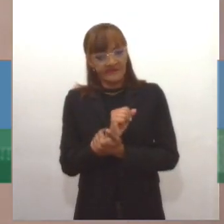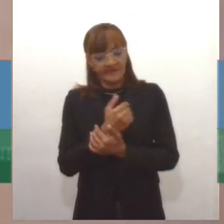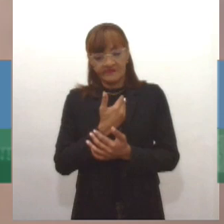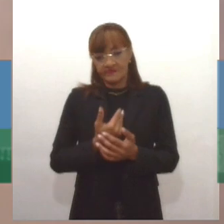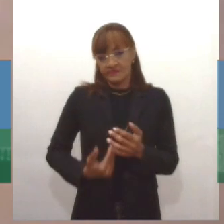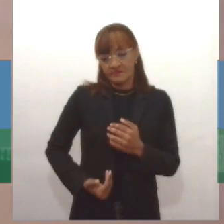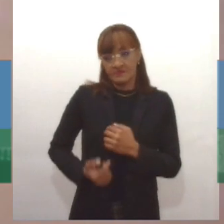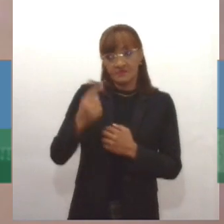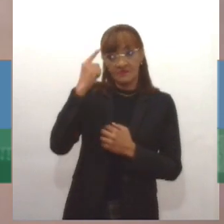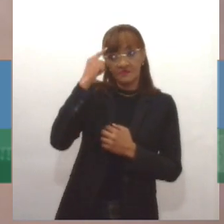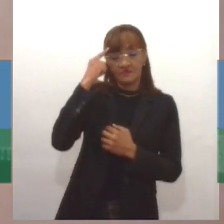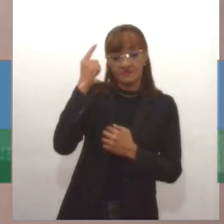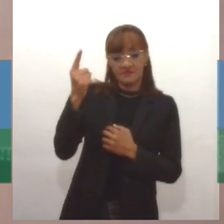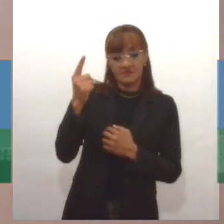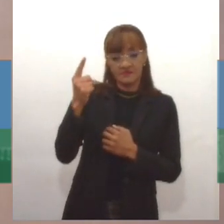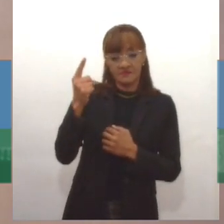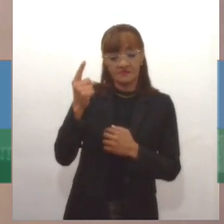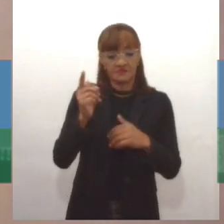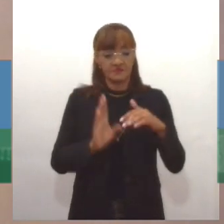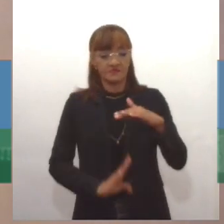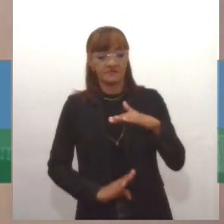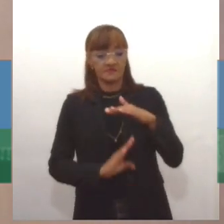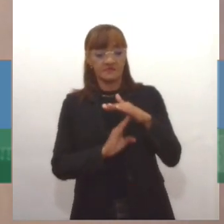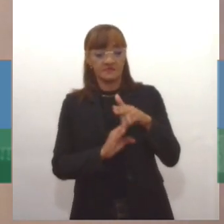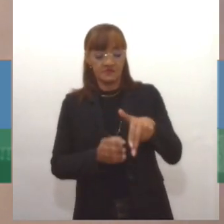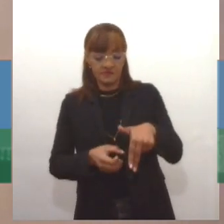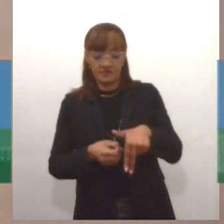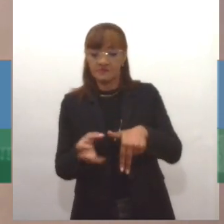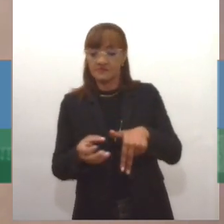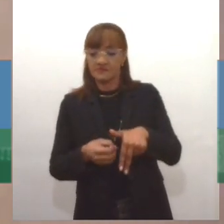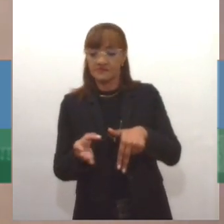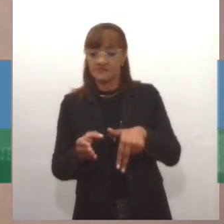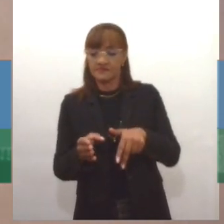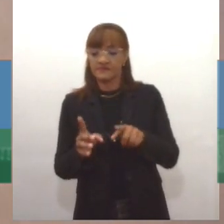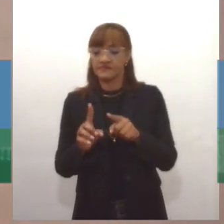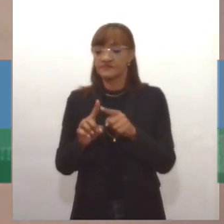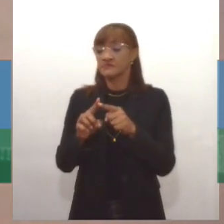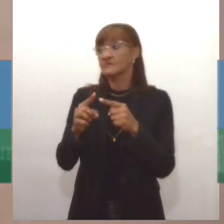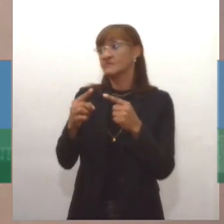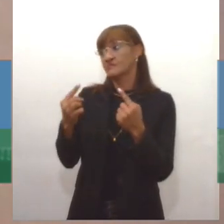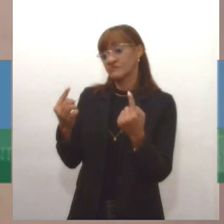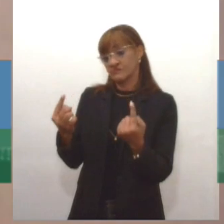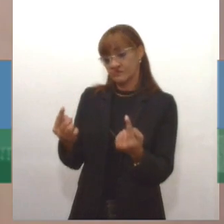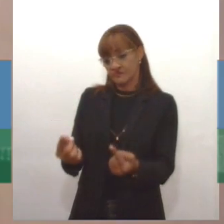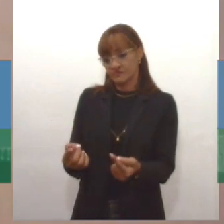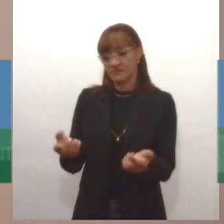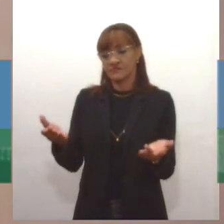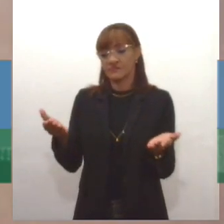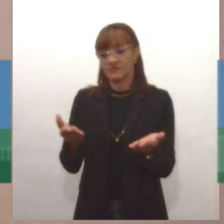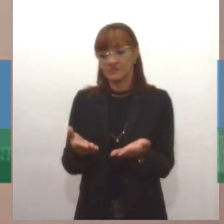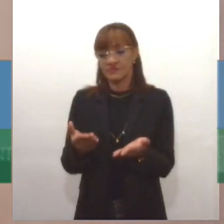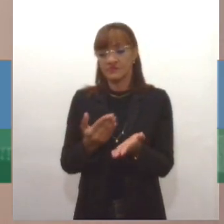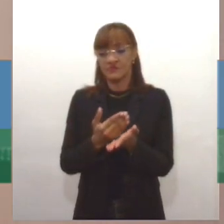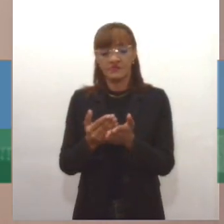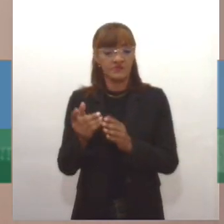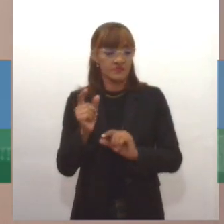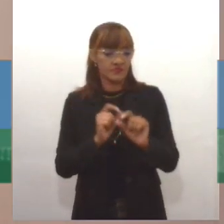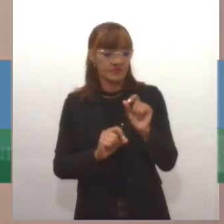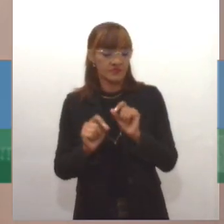estabelece limites para despesas de pessoal, mas o Estado começa a terceirizar,